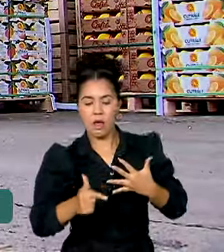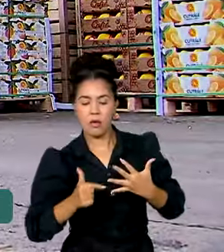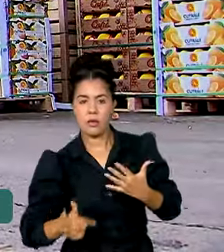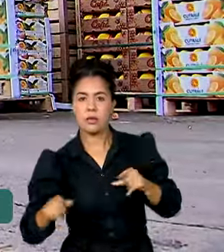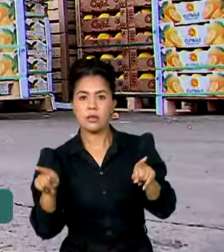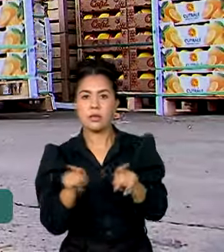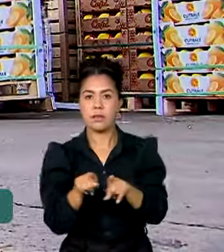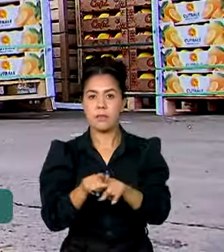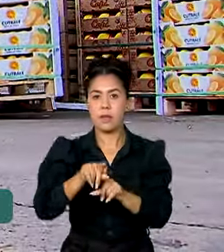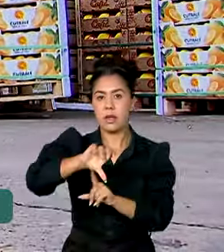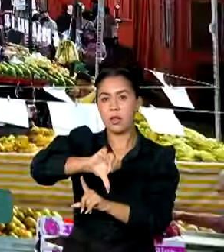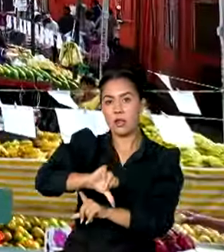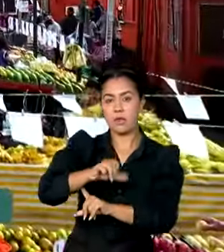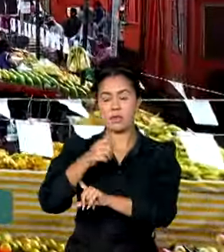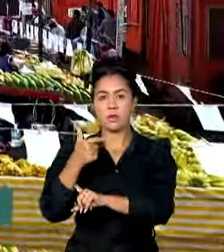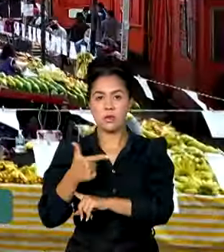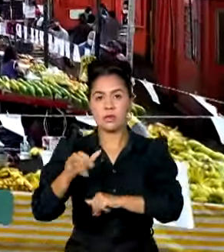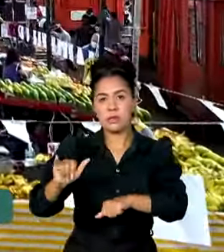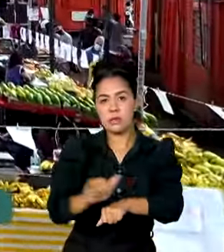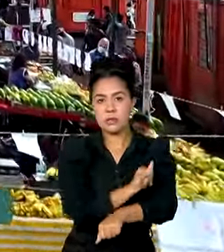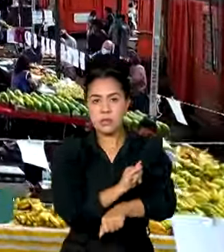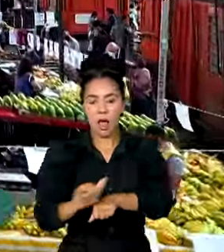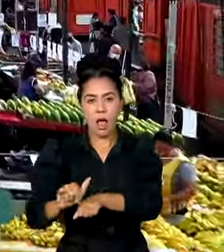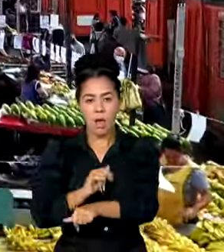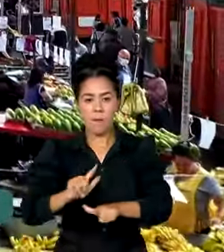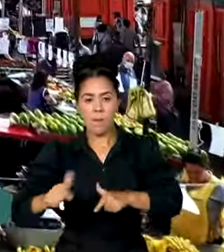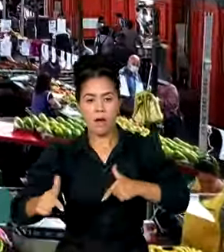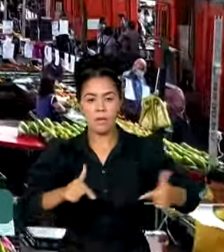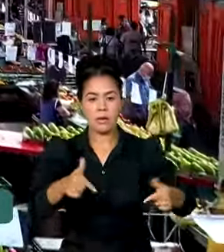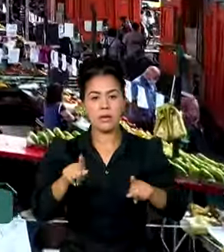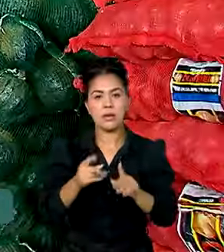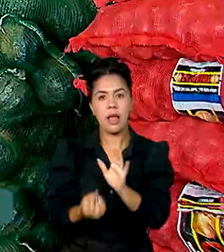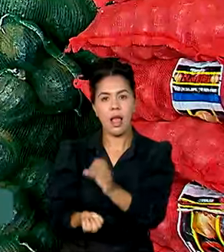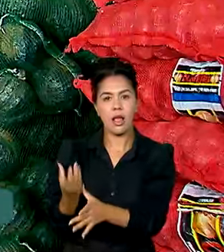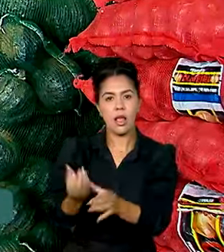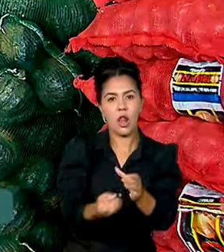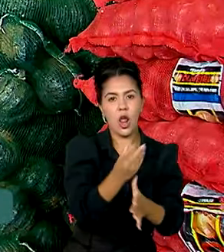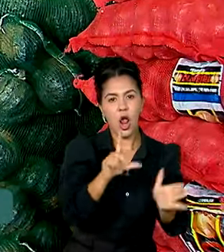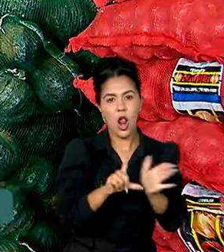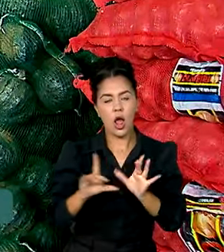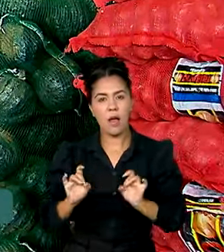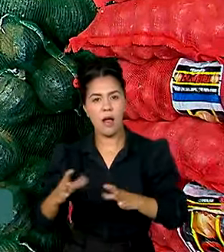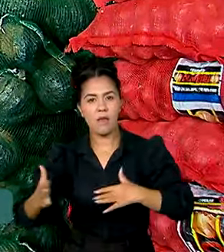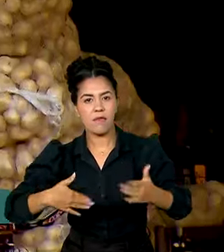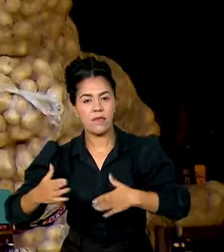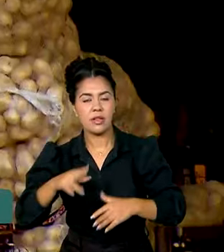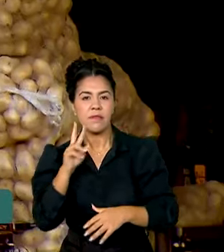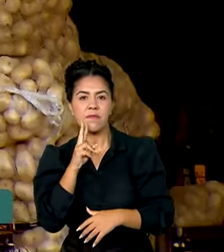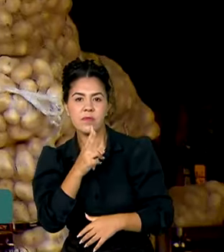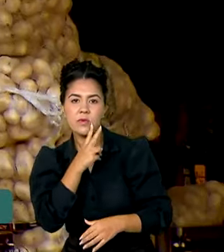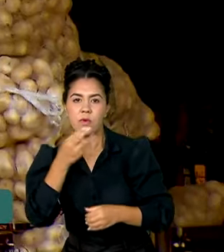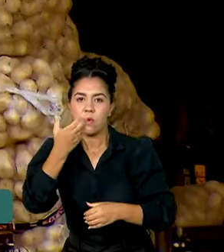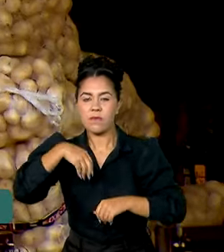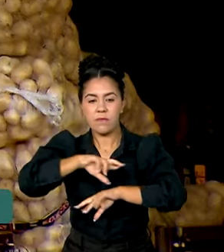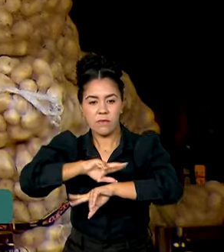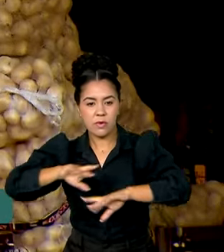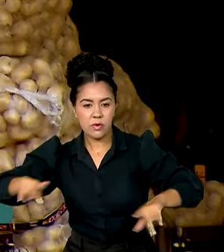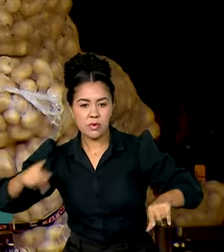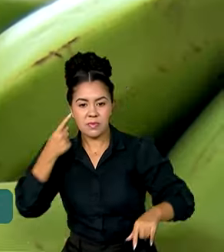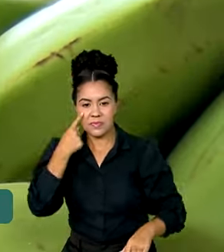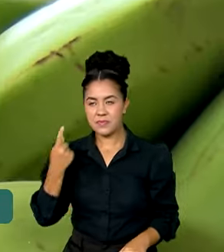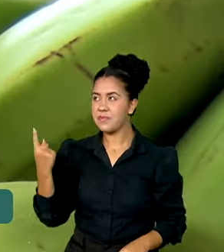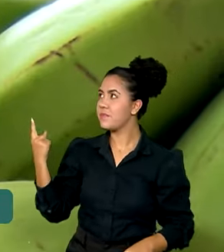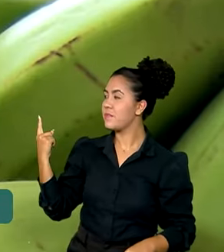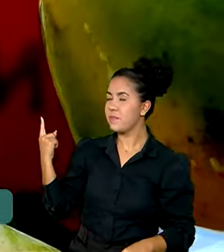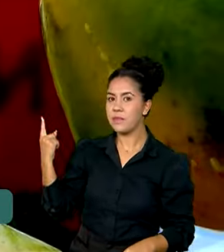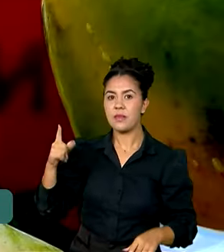estratégicas entre elas a ampliação dos sacolões populares e a criação de centrais de abastecimento para que o acesso